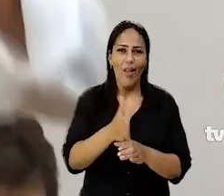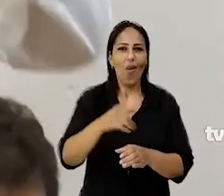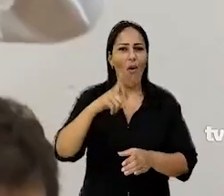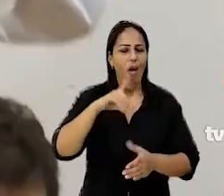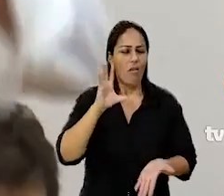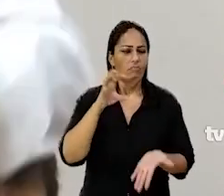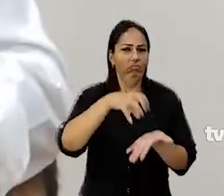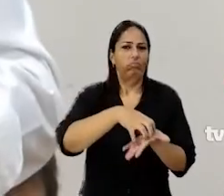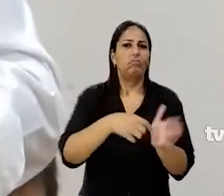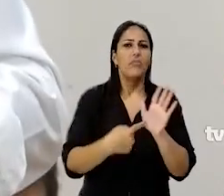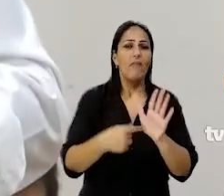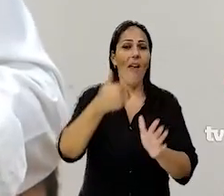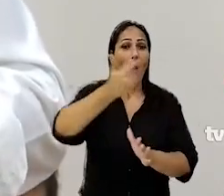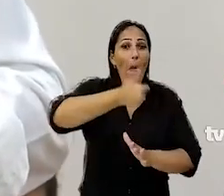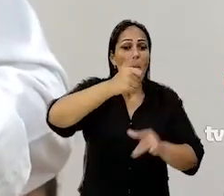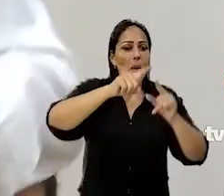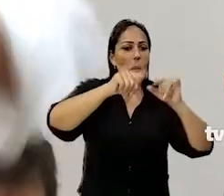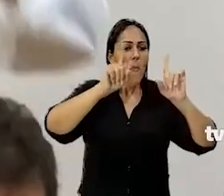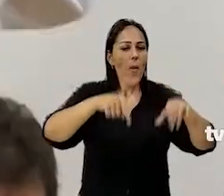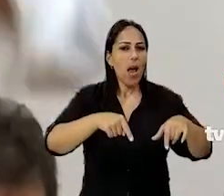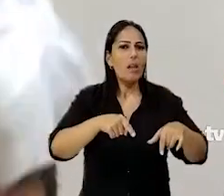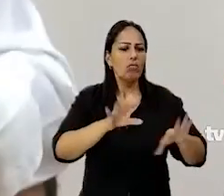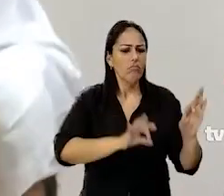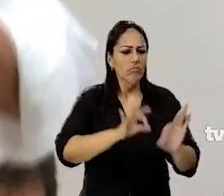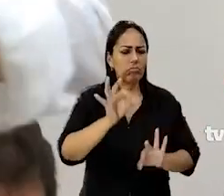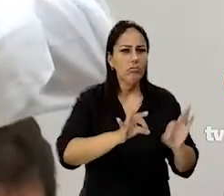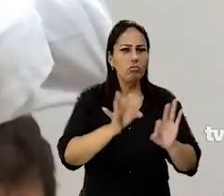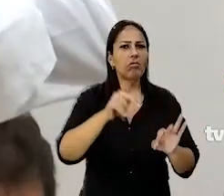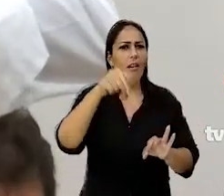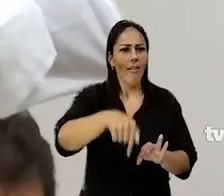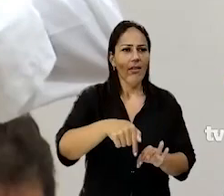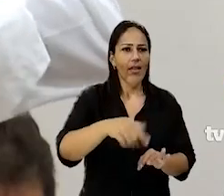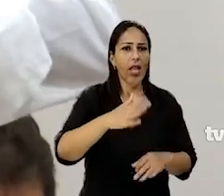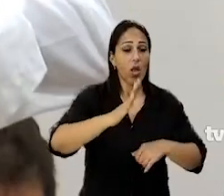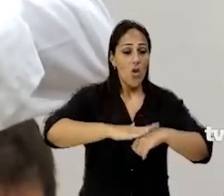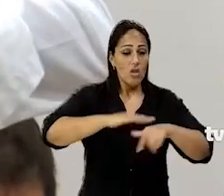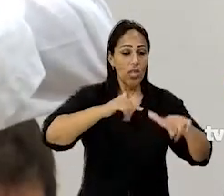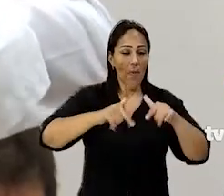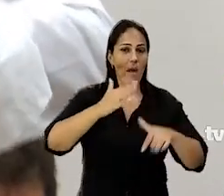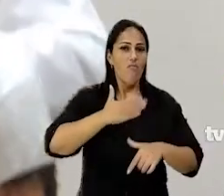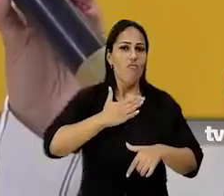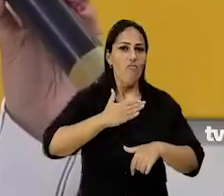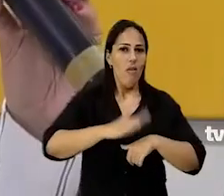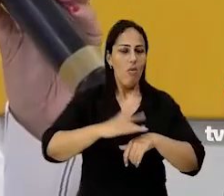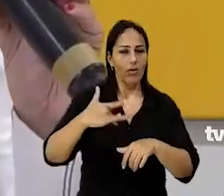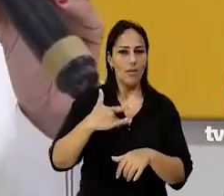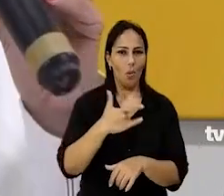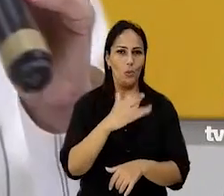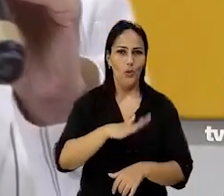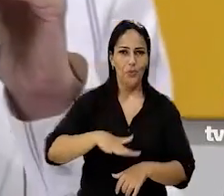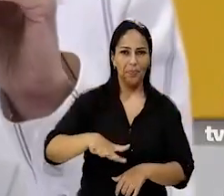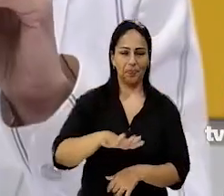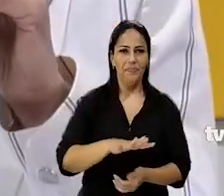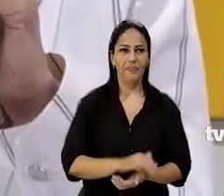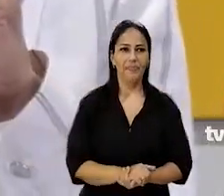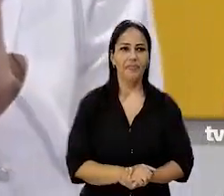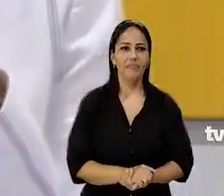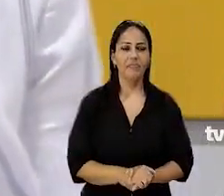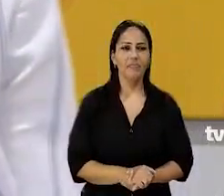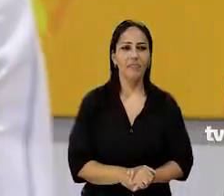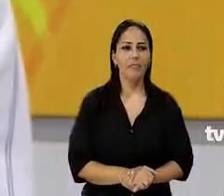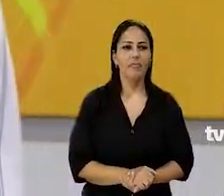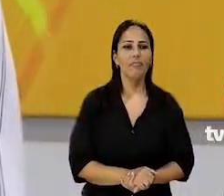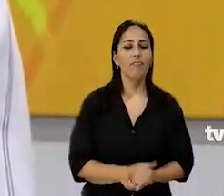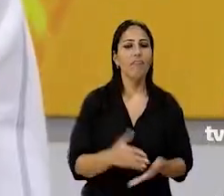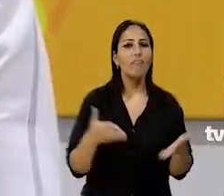referência. Tivemos o primeiro plano de contingência, nunca colapsou. Trabalho obrigada, desse prefeito obrigada, na saúde. Candidato, obrigada, candidato.